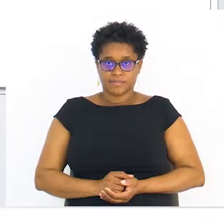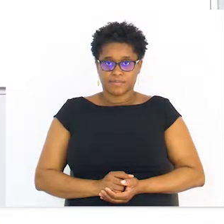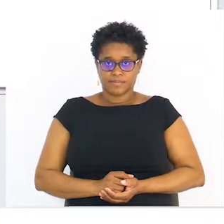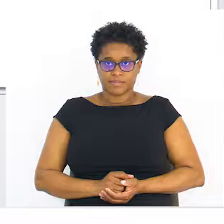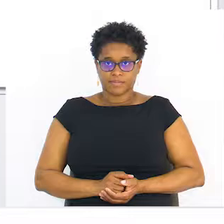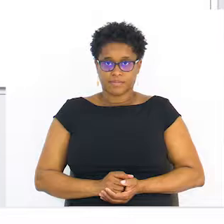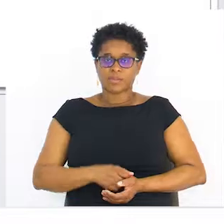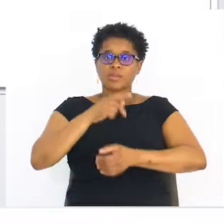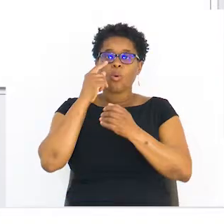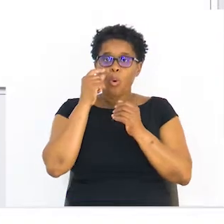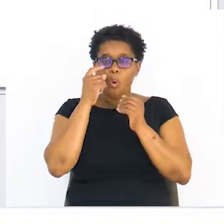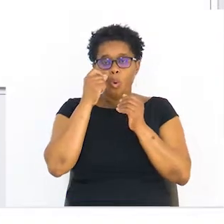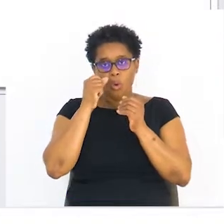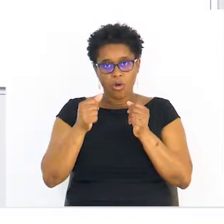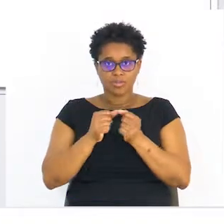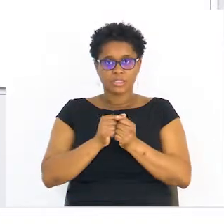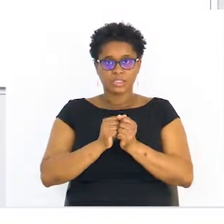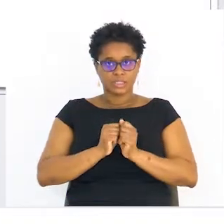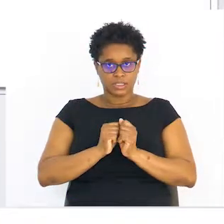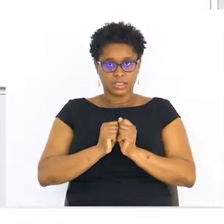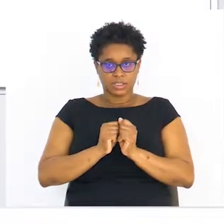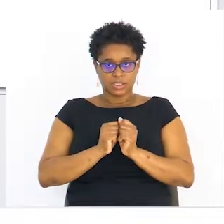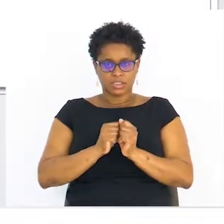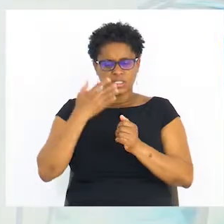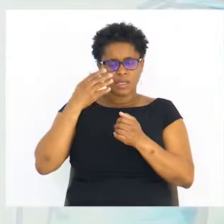Pois, os homens primitivos